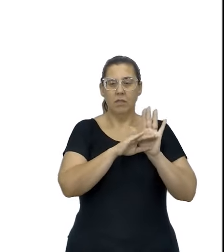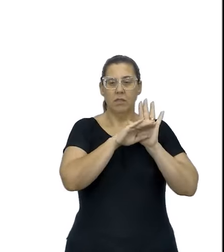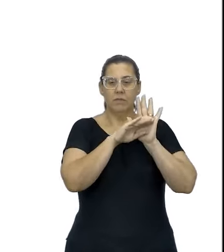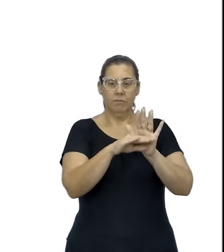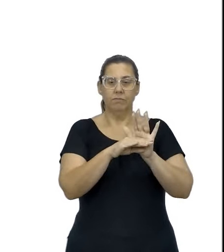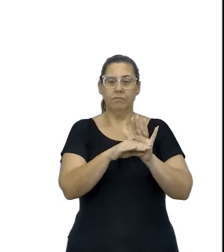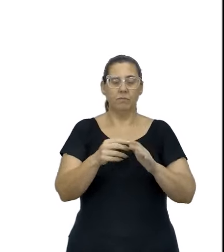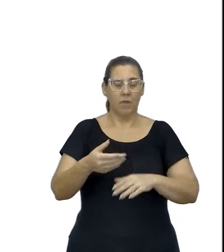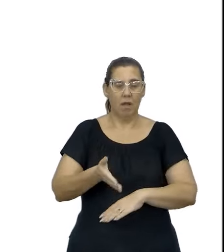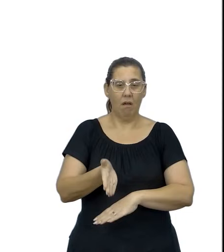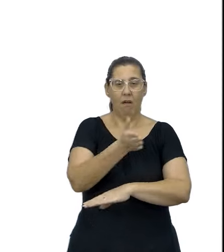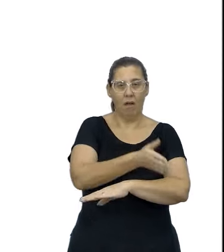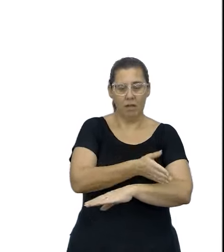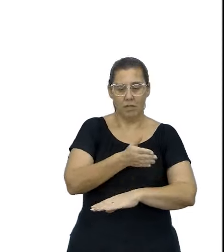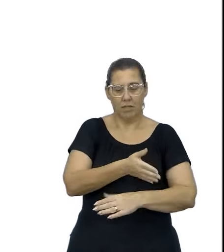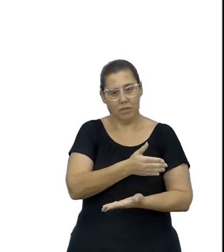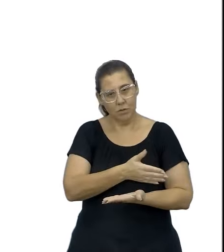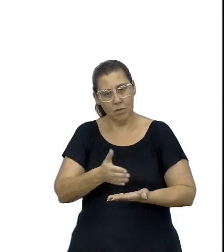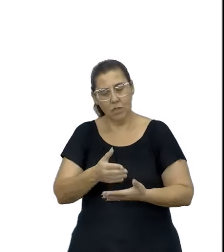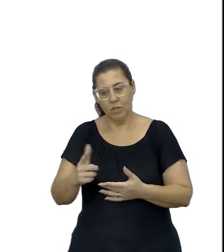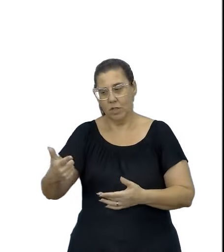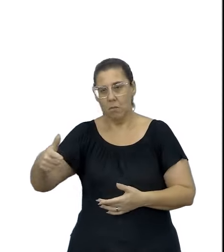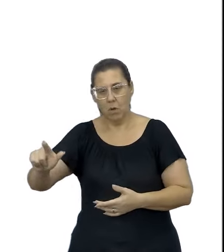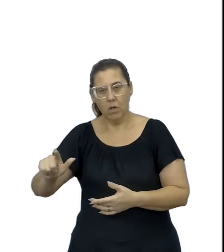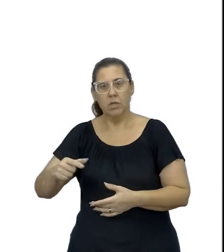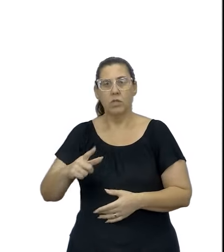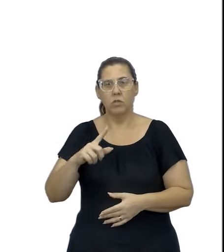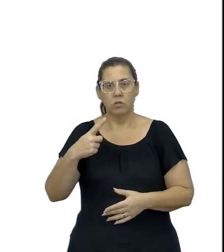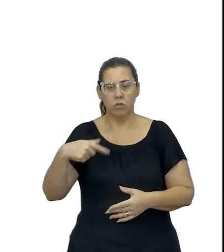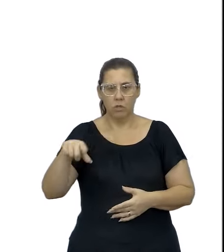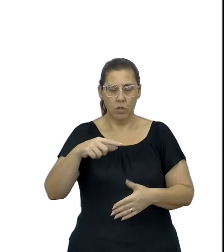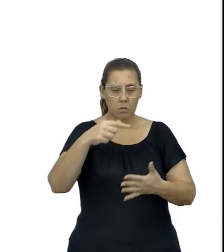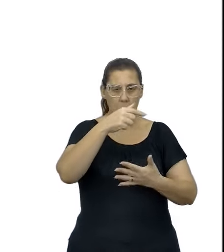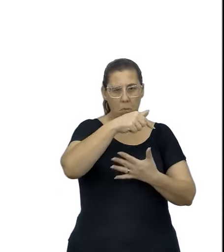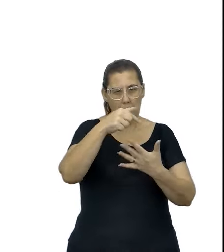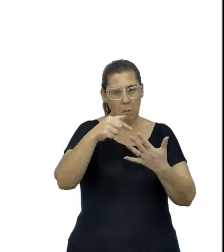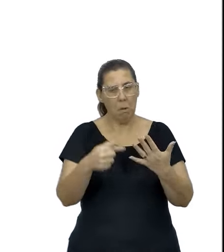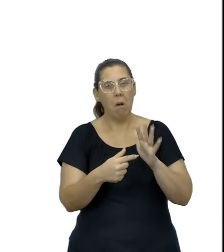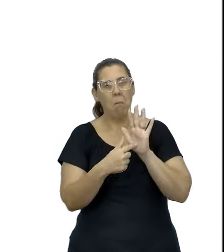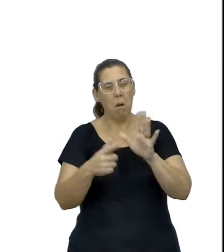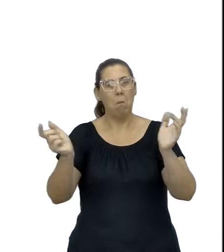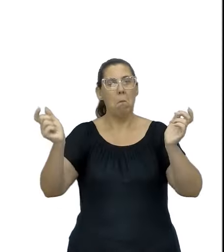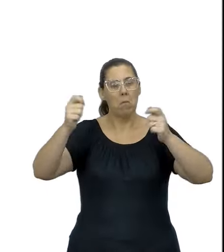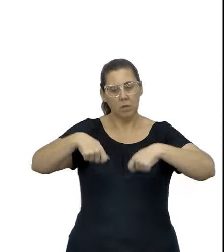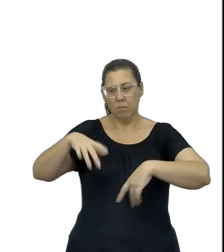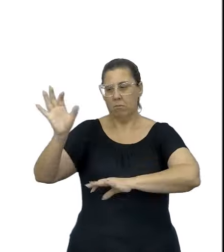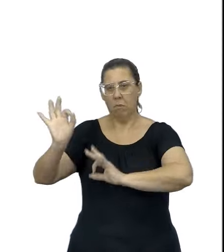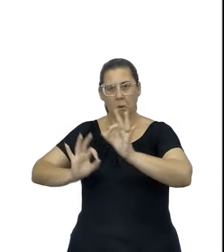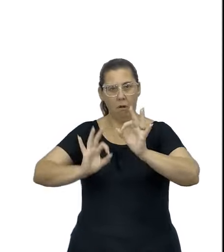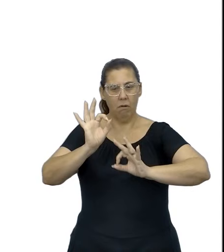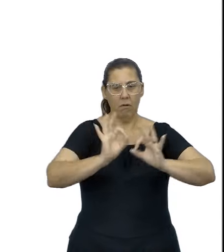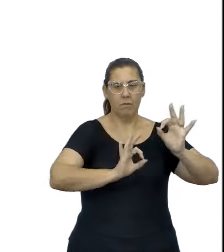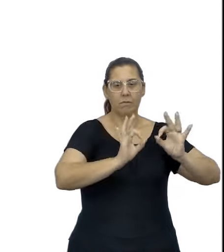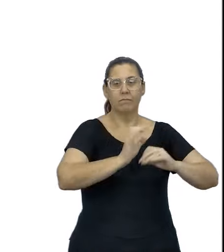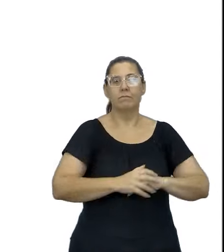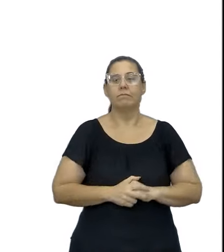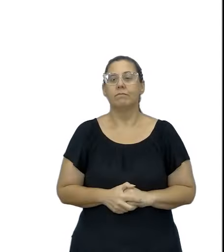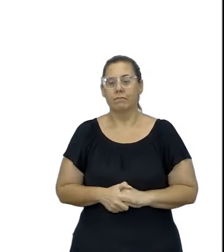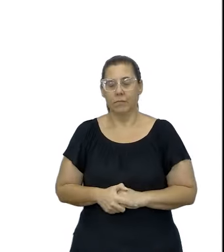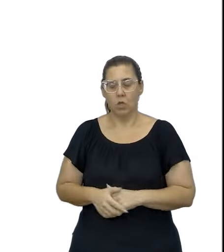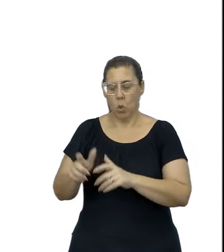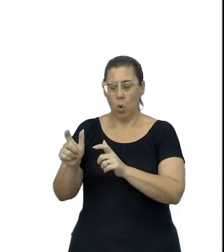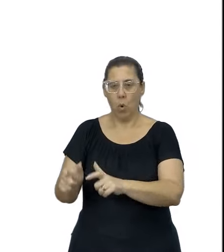antes, durante e depois da leitura, nós pontuamos a possibilidade de elaboração de antecipações e